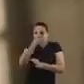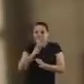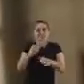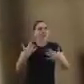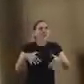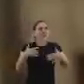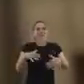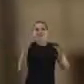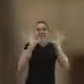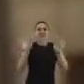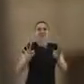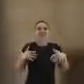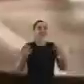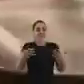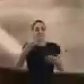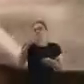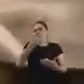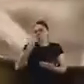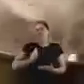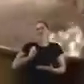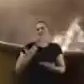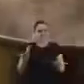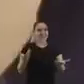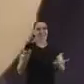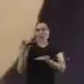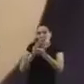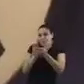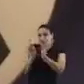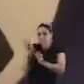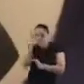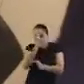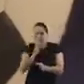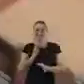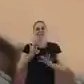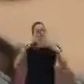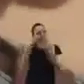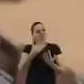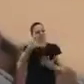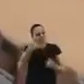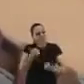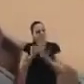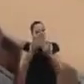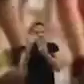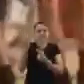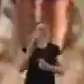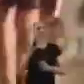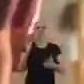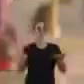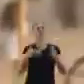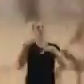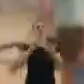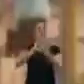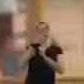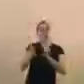Auxílio Brasil, eu fiquei muito feliz. Melhorou bastante a minha vida. O Auxílio Brasil leva às famílias mais que o apoio financeiro. É